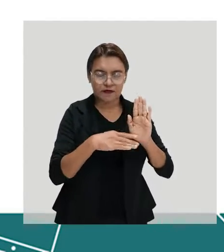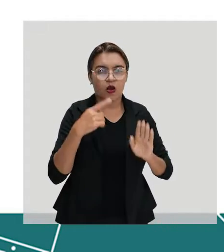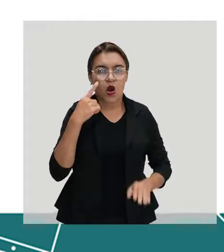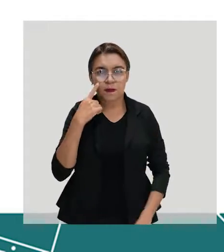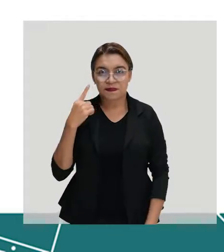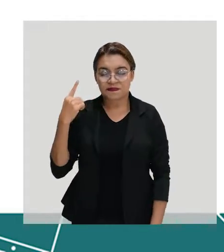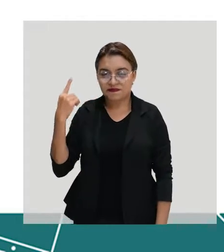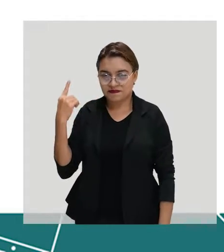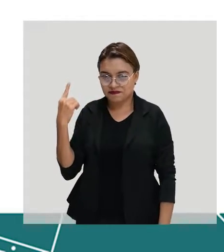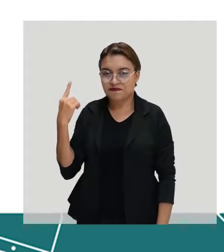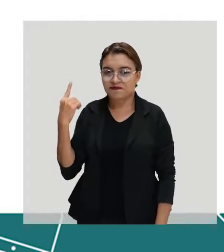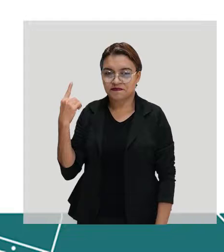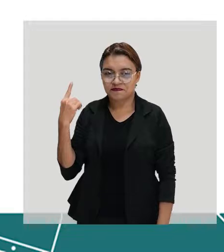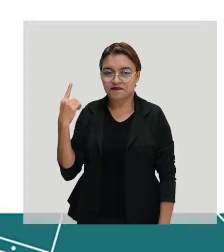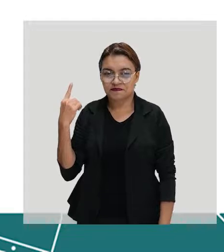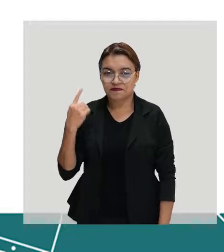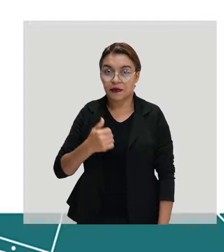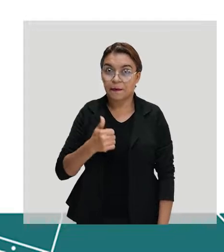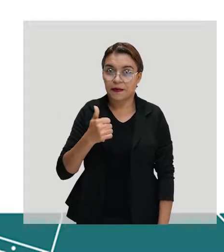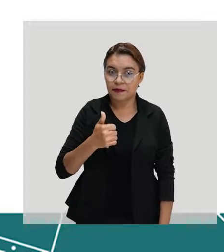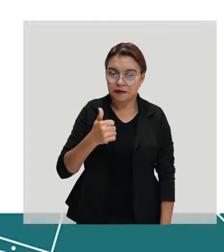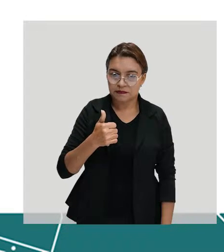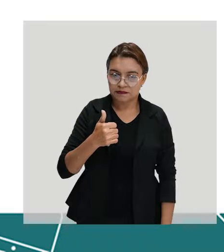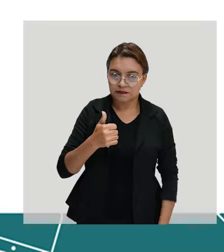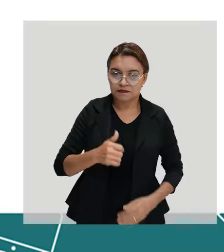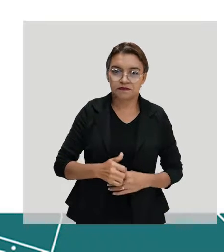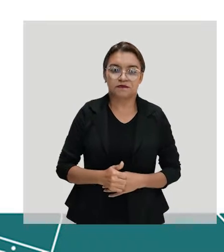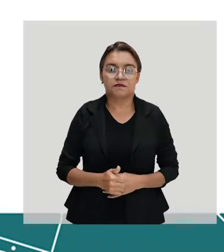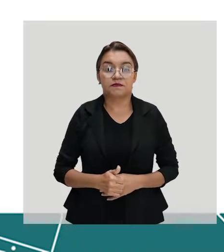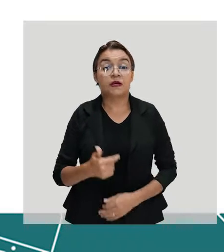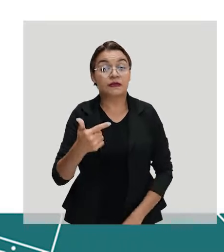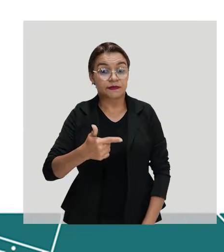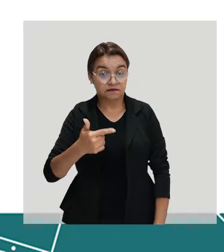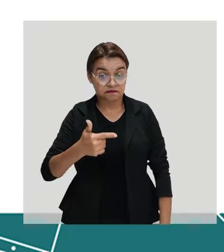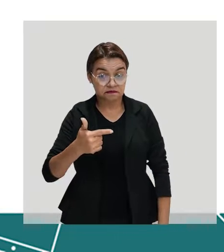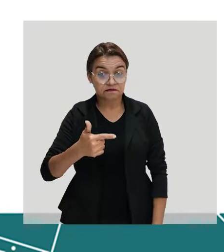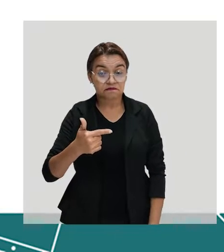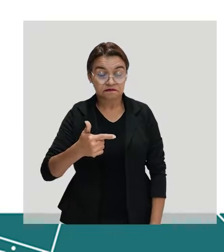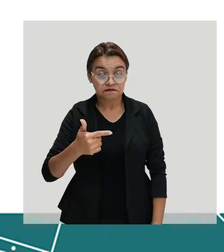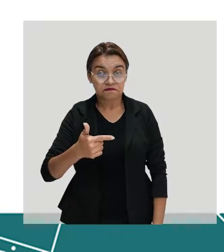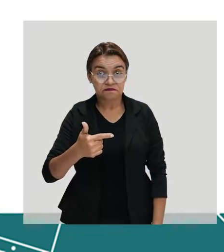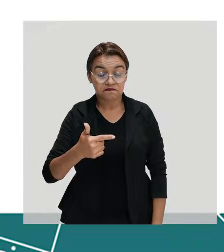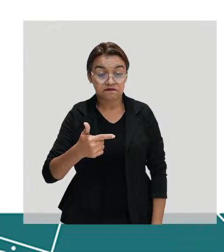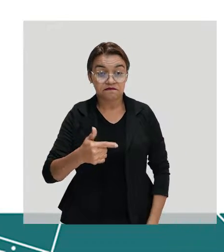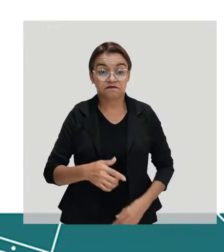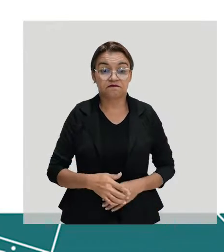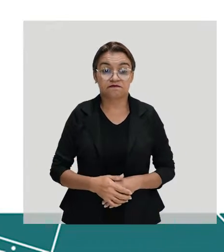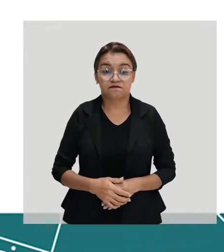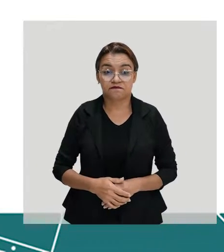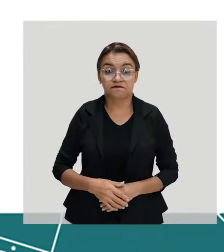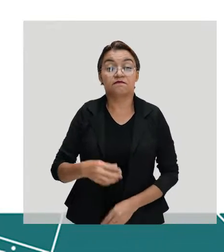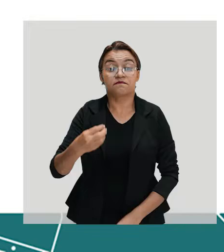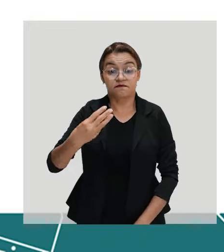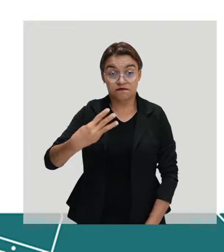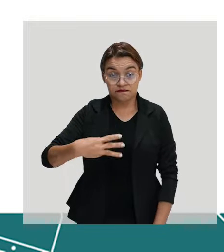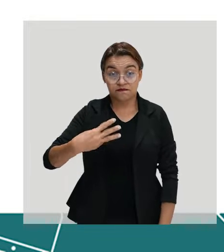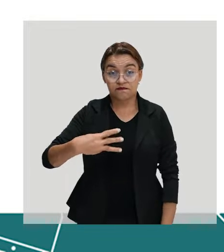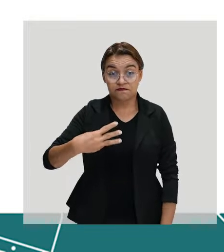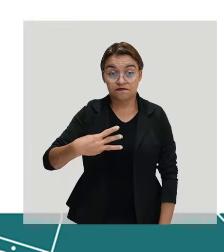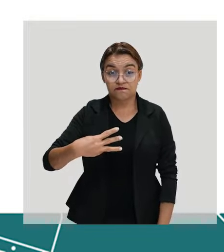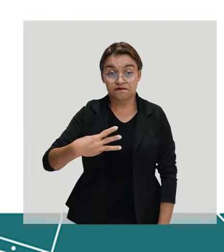eu vou falar da educação física da Educação Física as unidades temáticas a